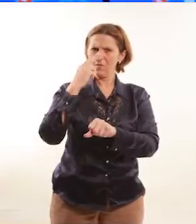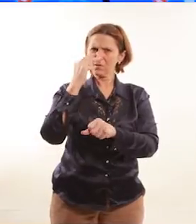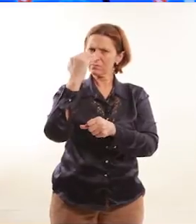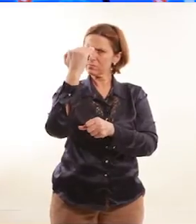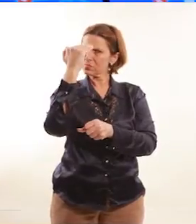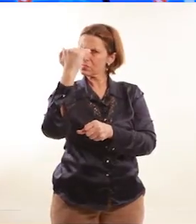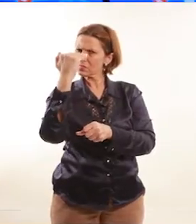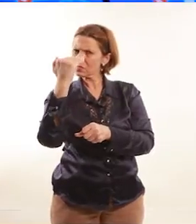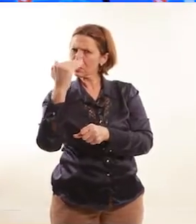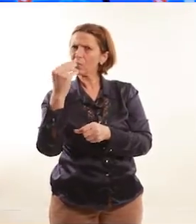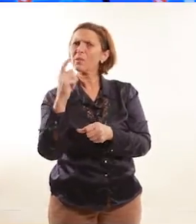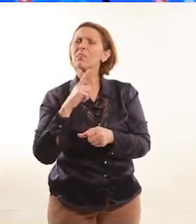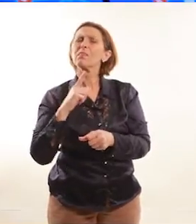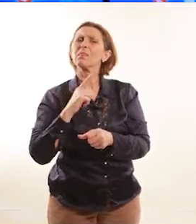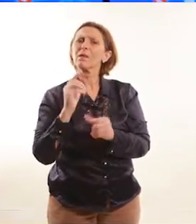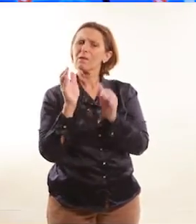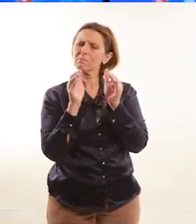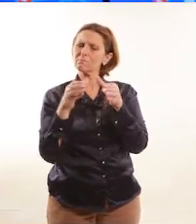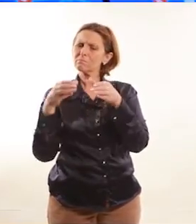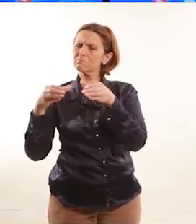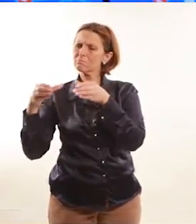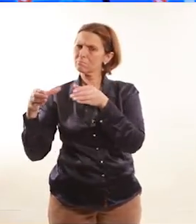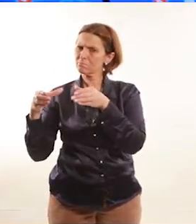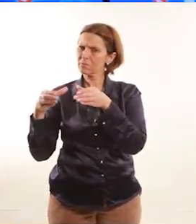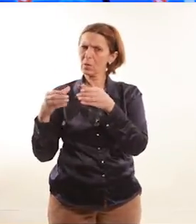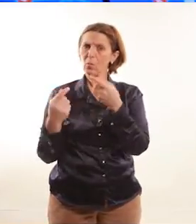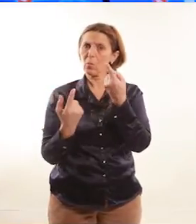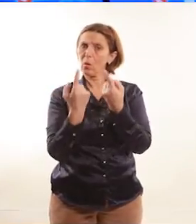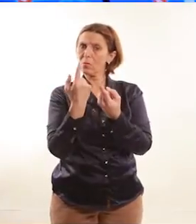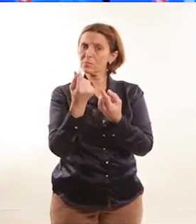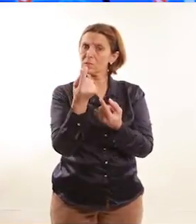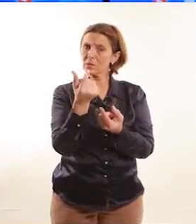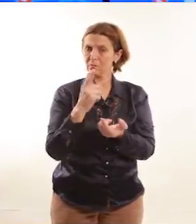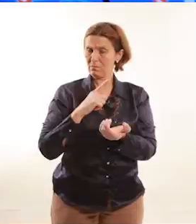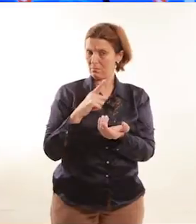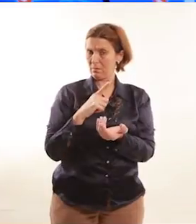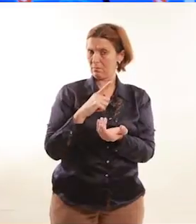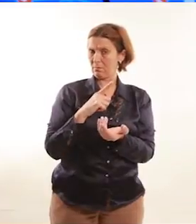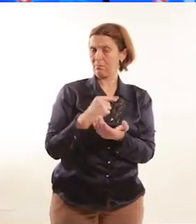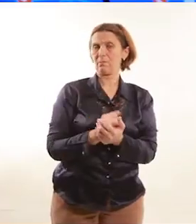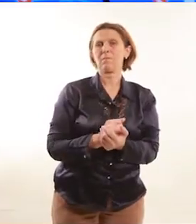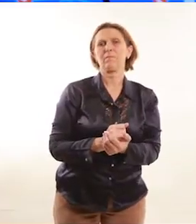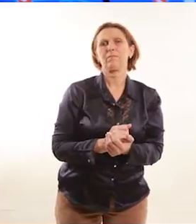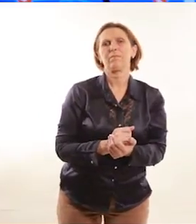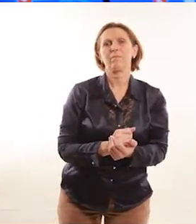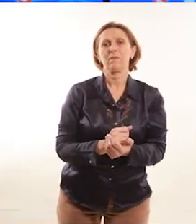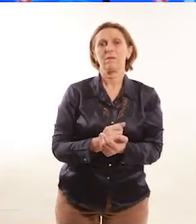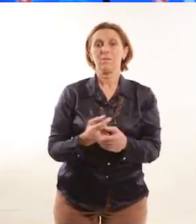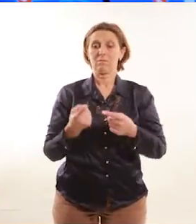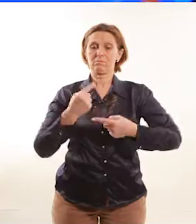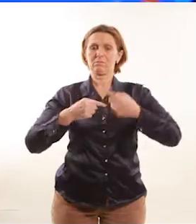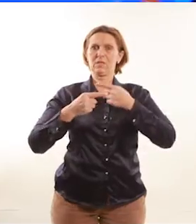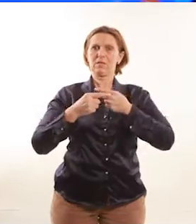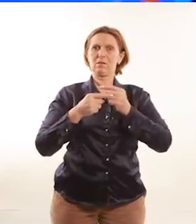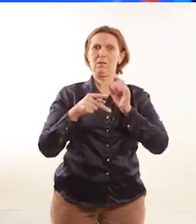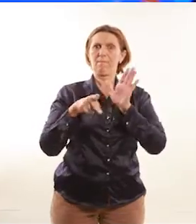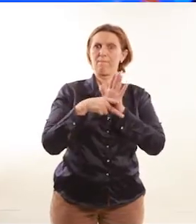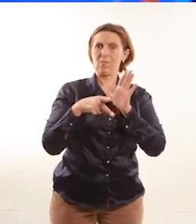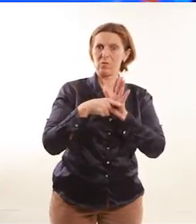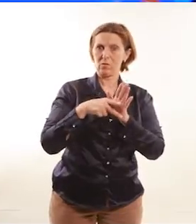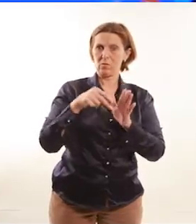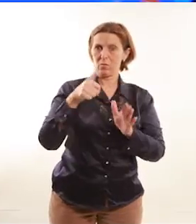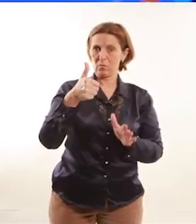que é composto esse bloco, quais os recursos que são transferidos. Então, voltando, a